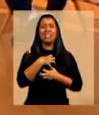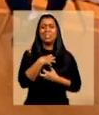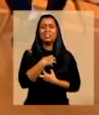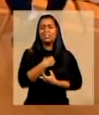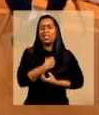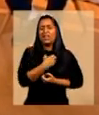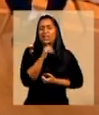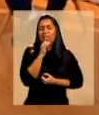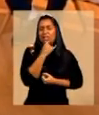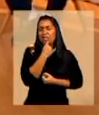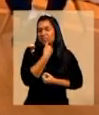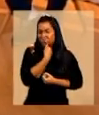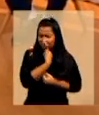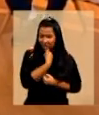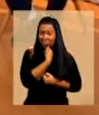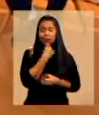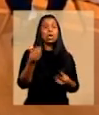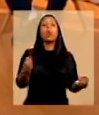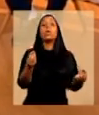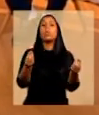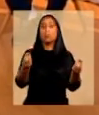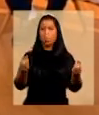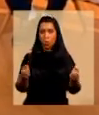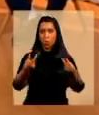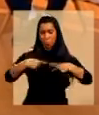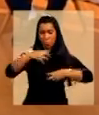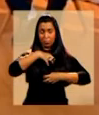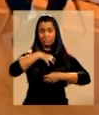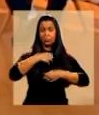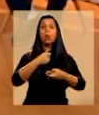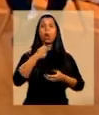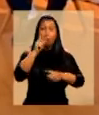de melancolia, de tristeza. Como lidar com isso, com esse